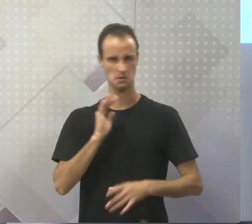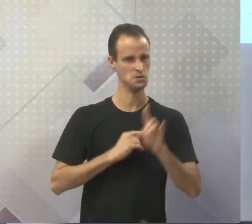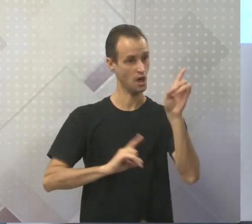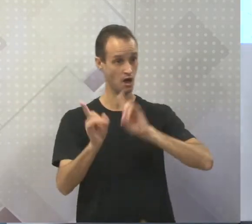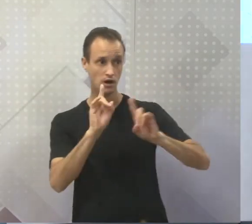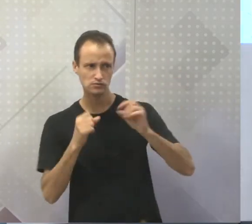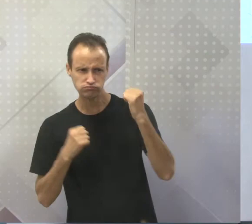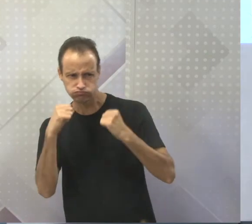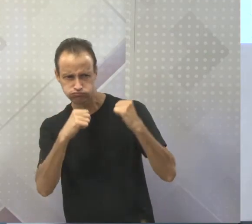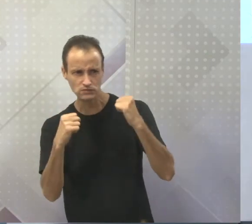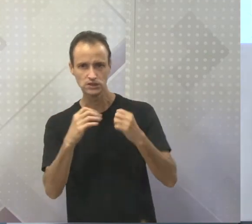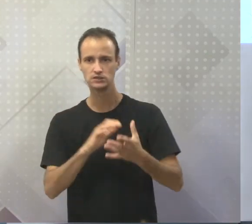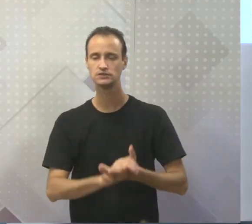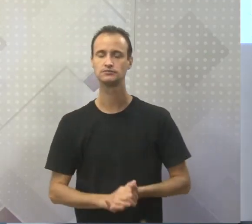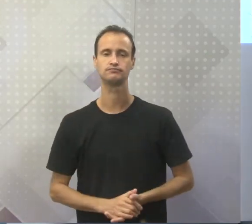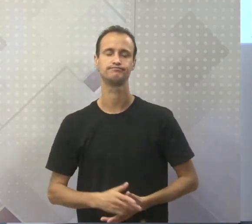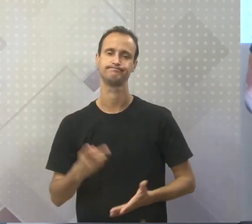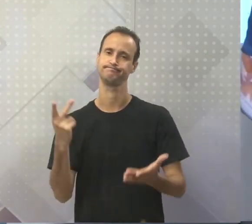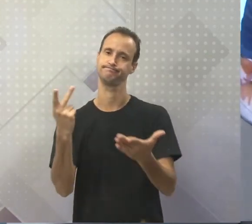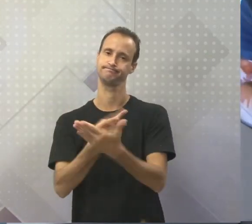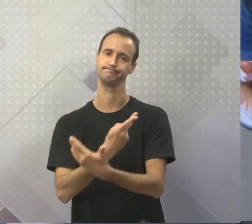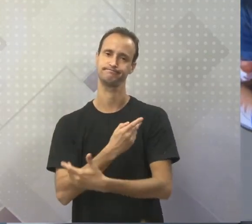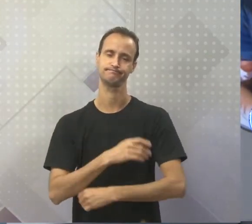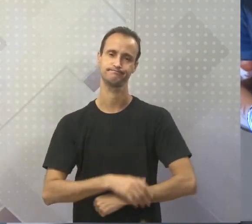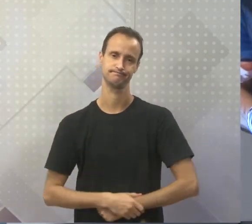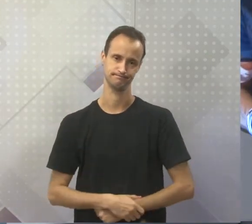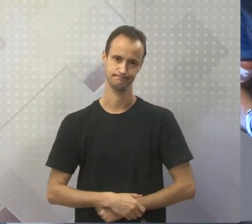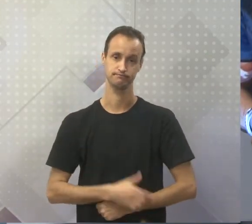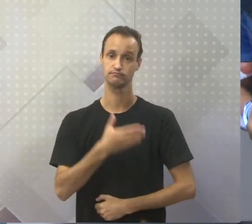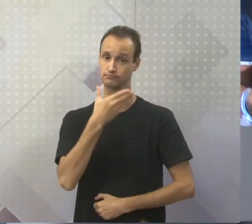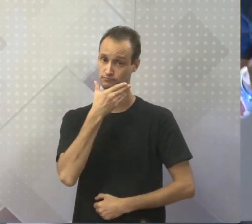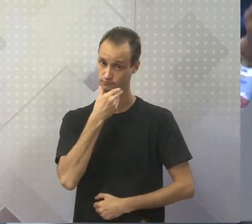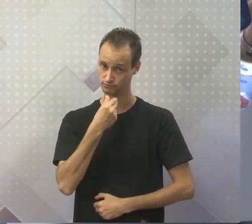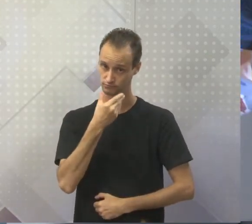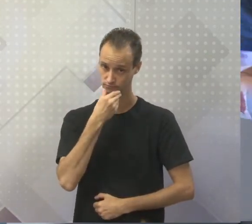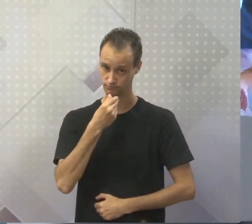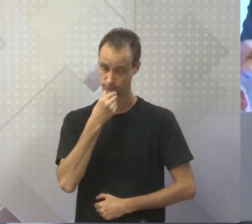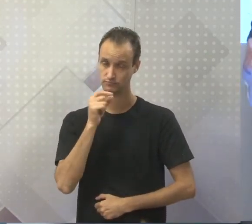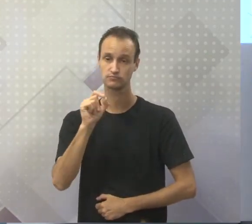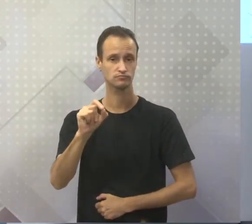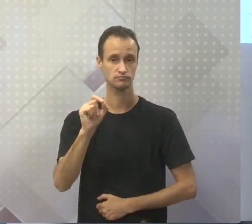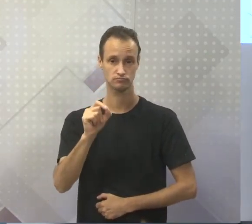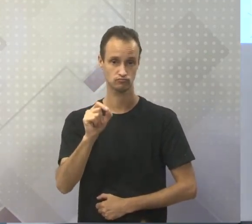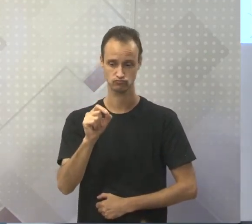tudo mais. Tudo isso é errado, tá? Homem é